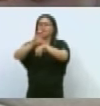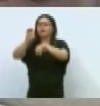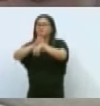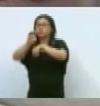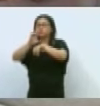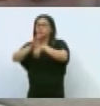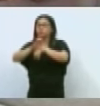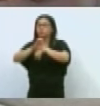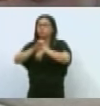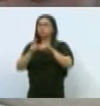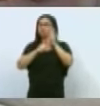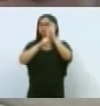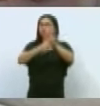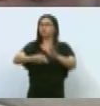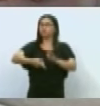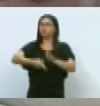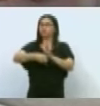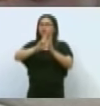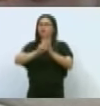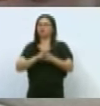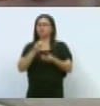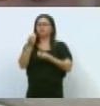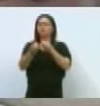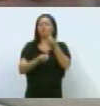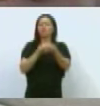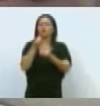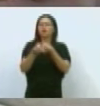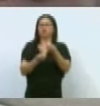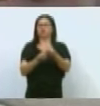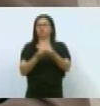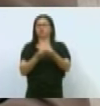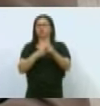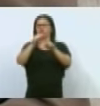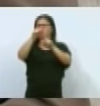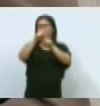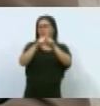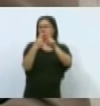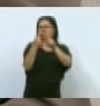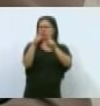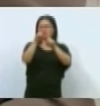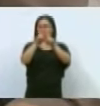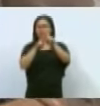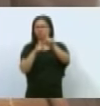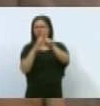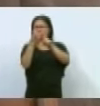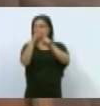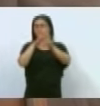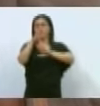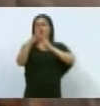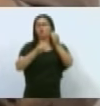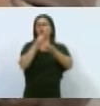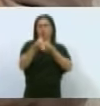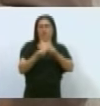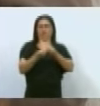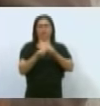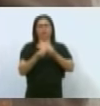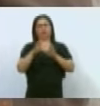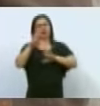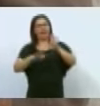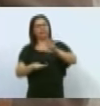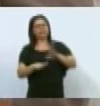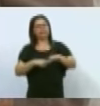gente viu, né? Quanto tempo demora para aprender? Depende da habilidade da pessoa. Às vezes ela faz um bloco de